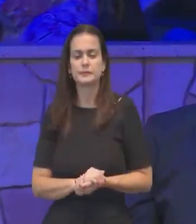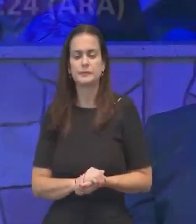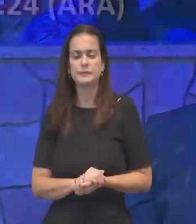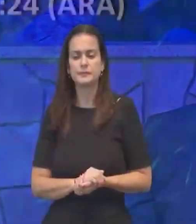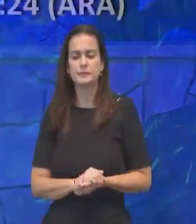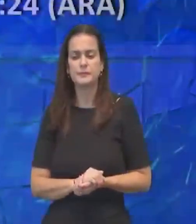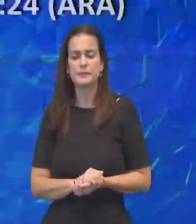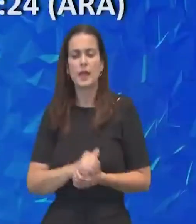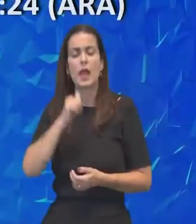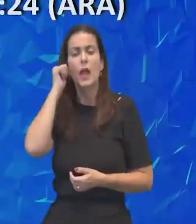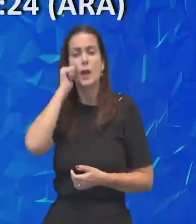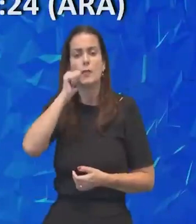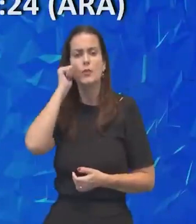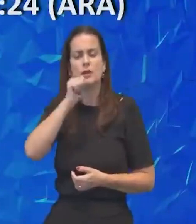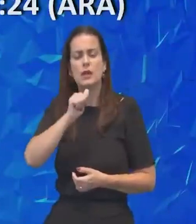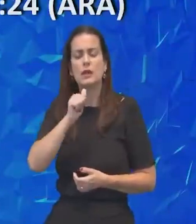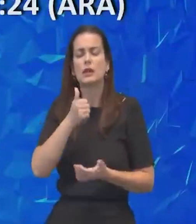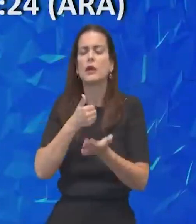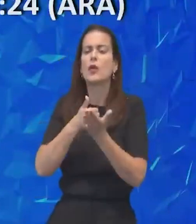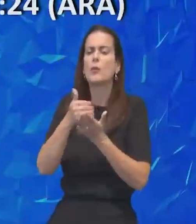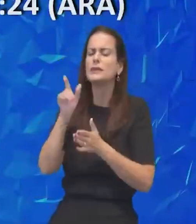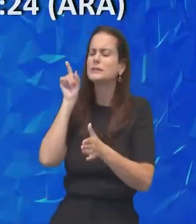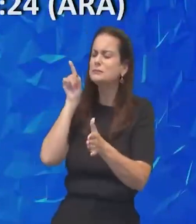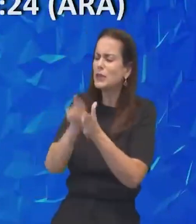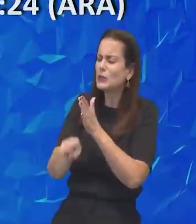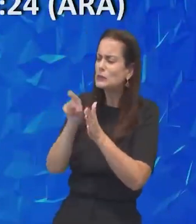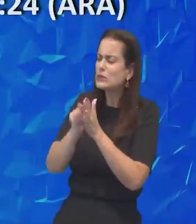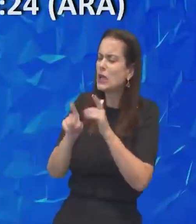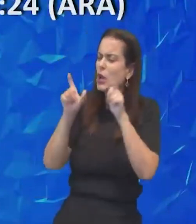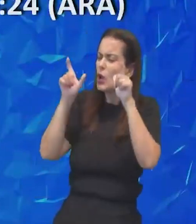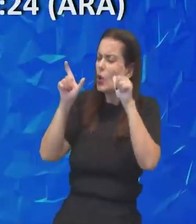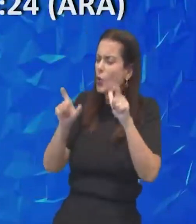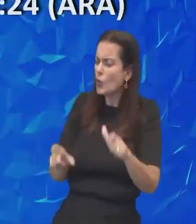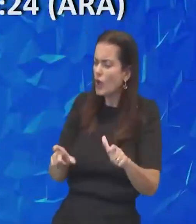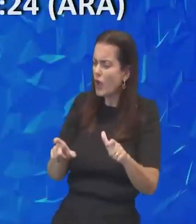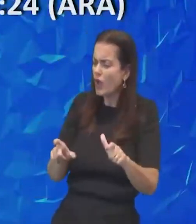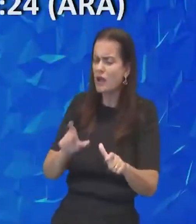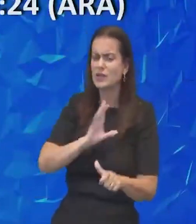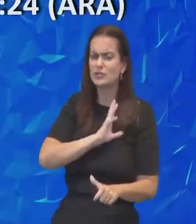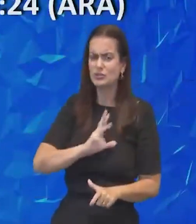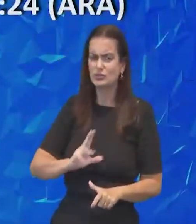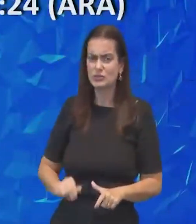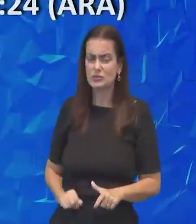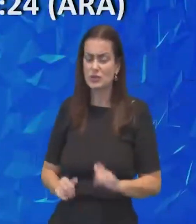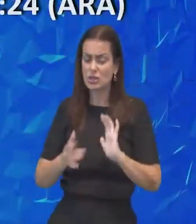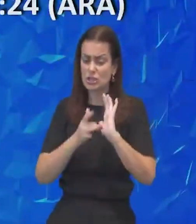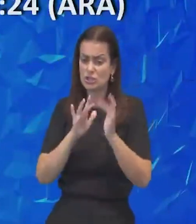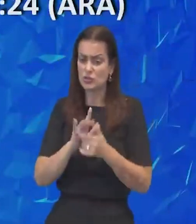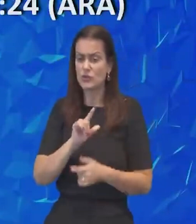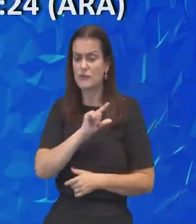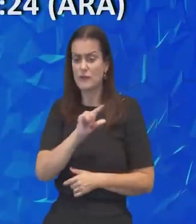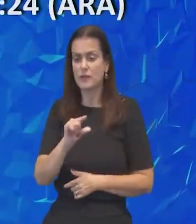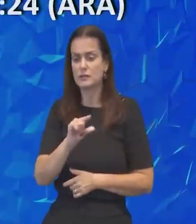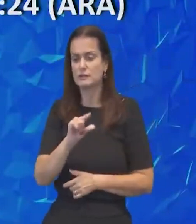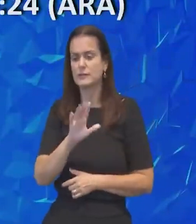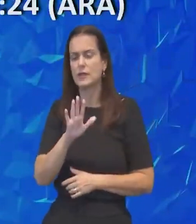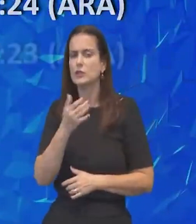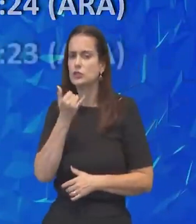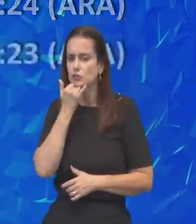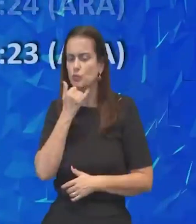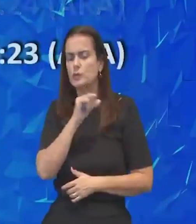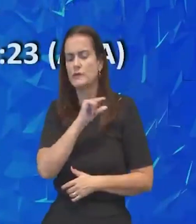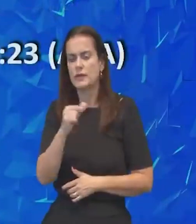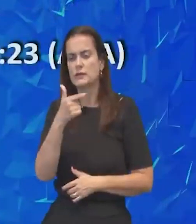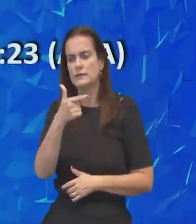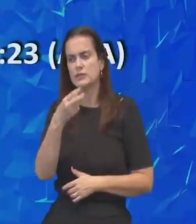E aquela mulher começa a questionar a Jesus a respeito do lugar da adoração, e Jesus então, a partir do verso 23, por favor: mas a